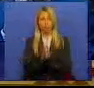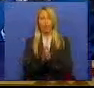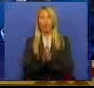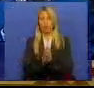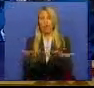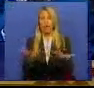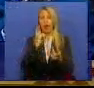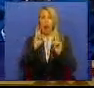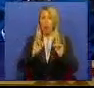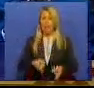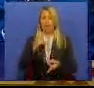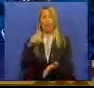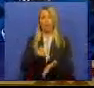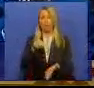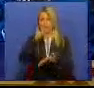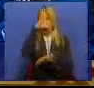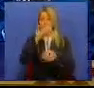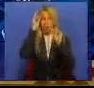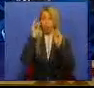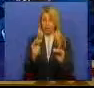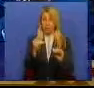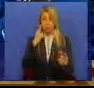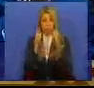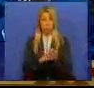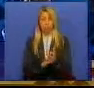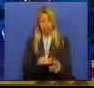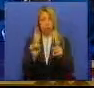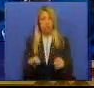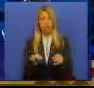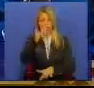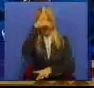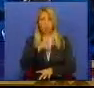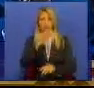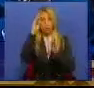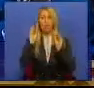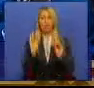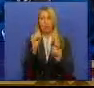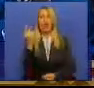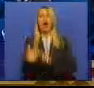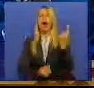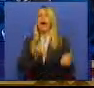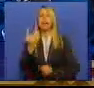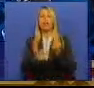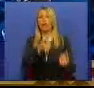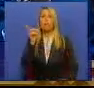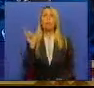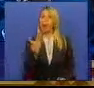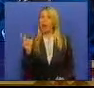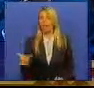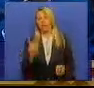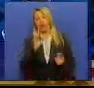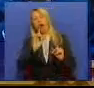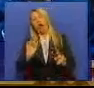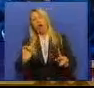da Educação. E o reflexo disso é que o Ministério da Educação, às vezes nas palavras, outras vezes nas